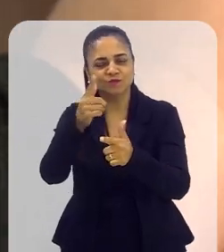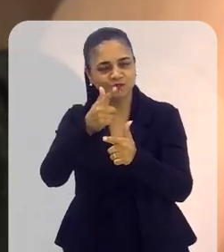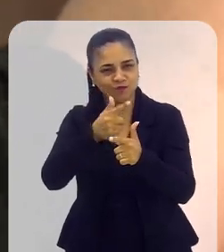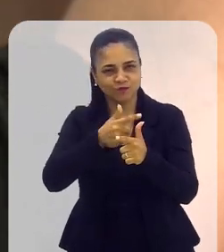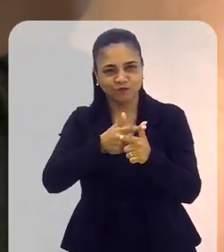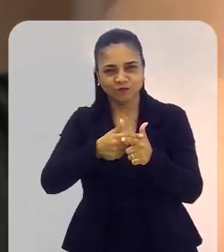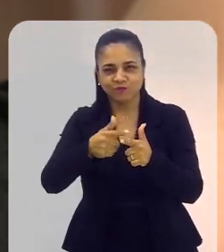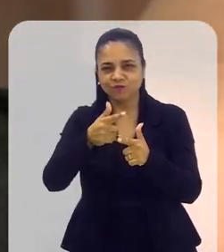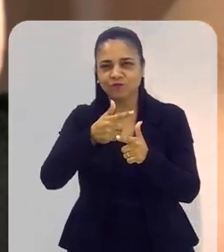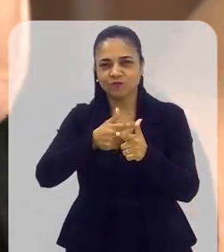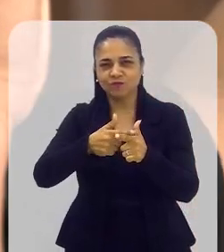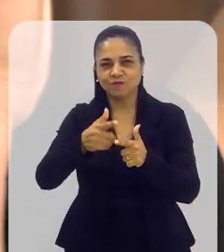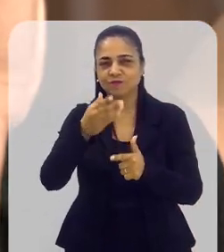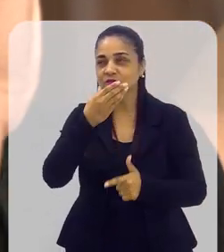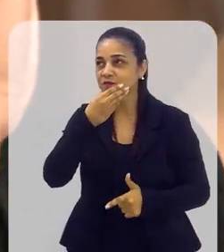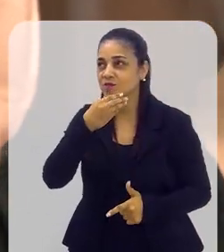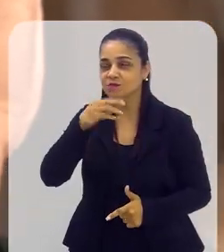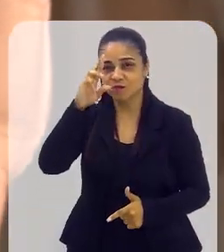tudo